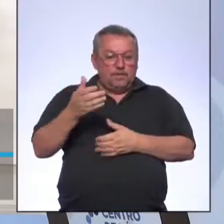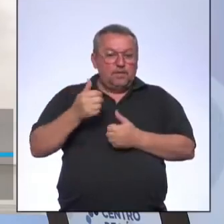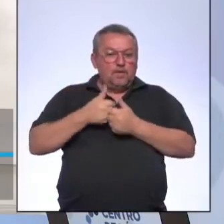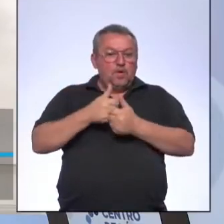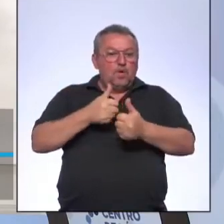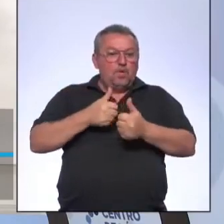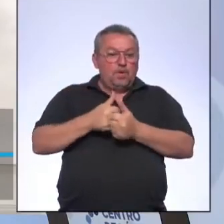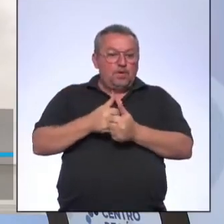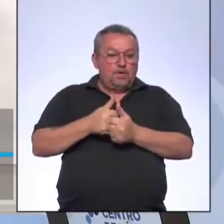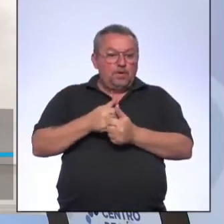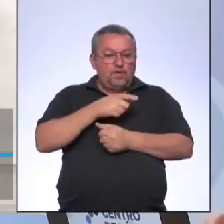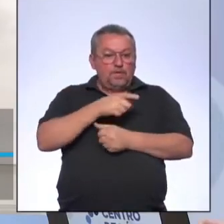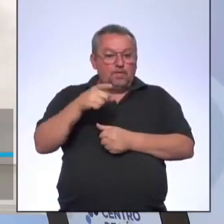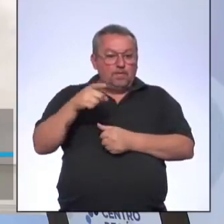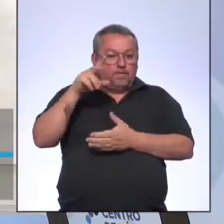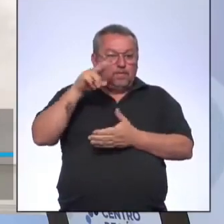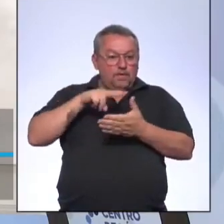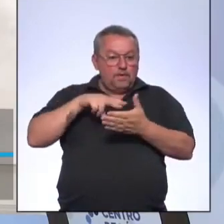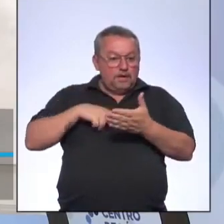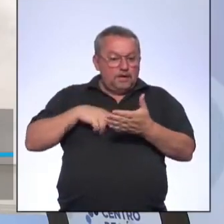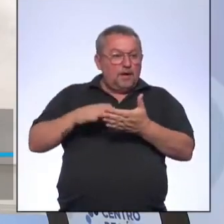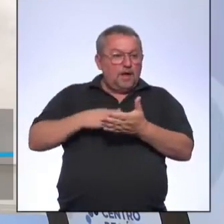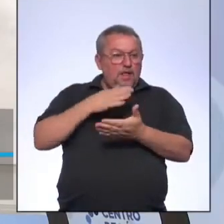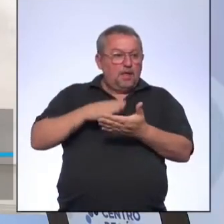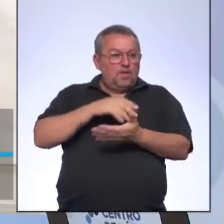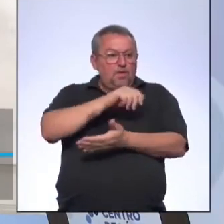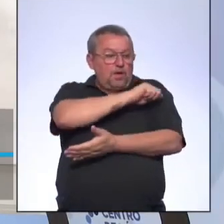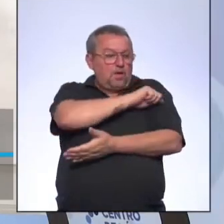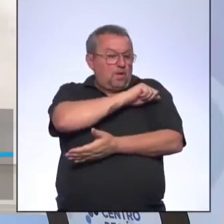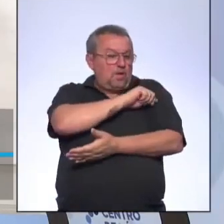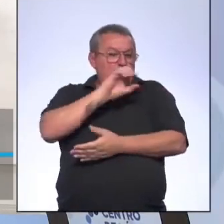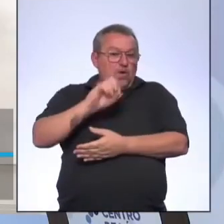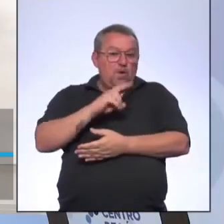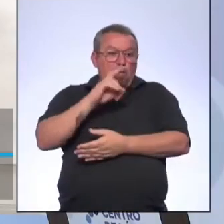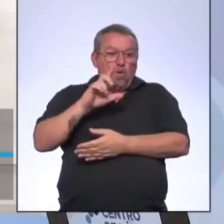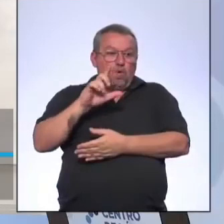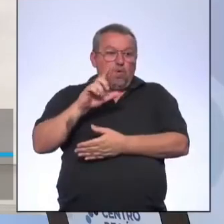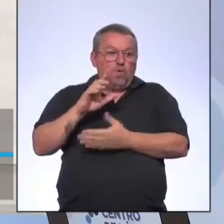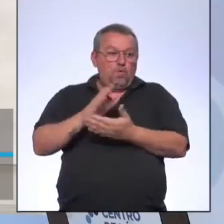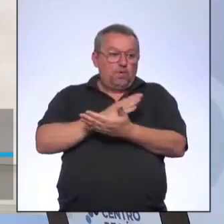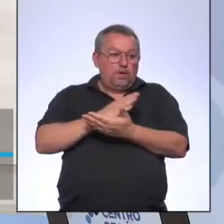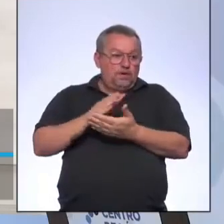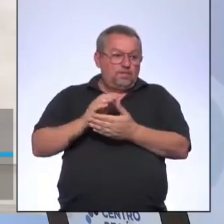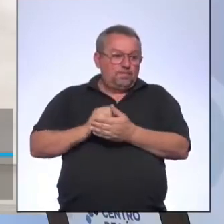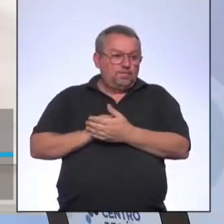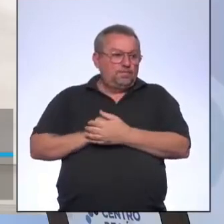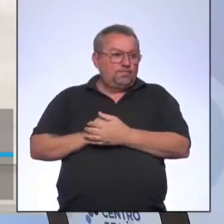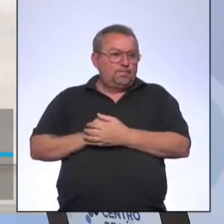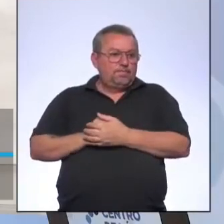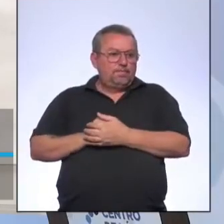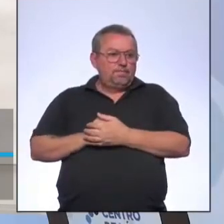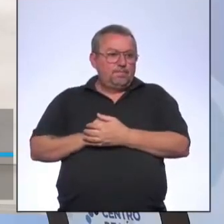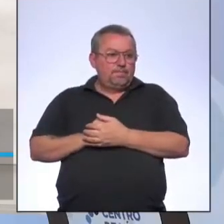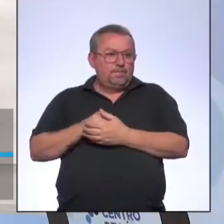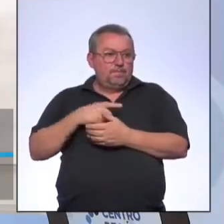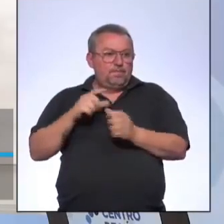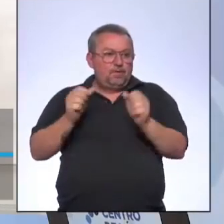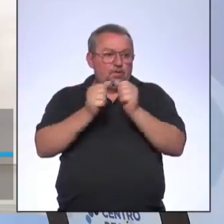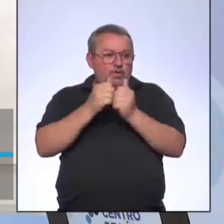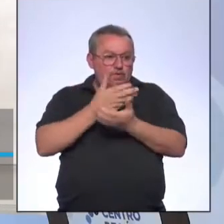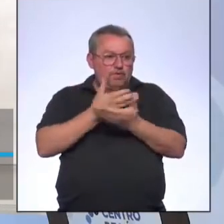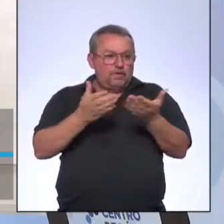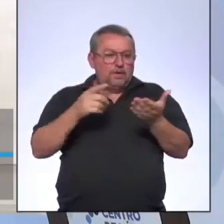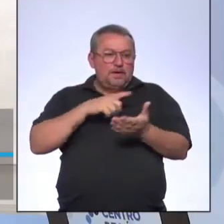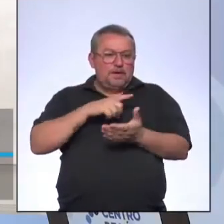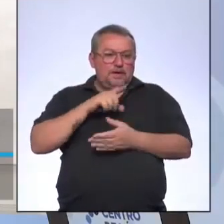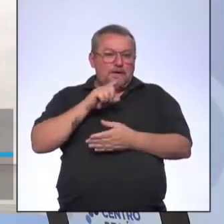acompanhar, você dá uma lida no Caderno do Aluno. Ou então, lá no lado superior aqui da tela de vocês, ó, eu estou aqui junto com vocês,